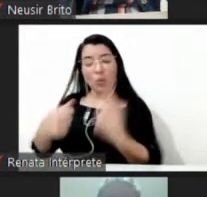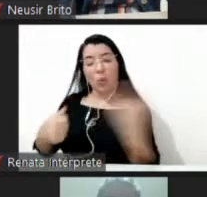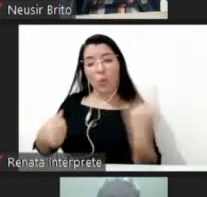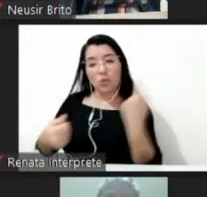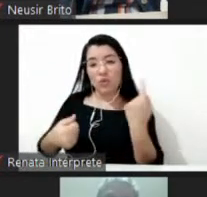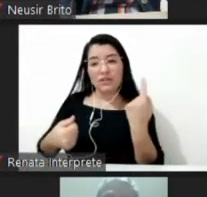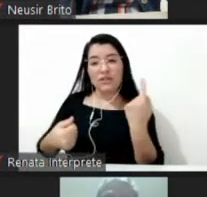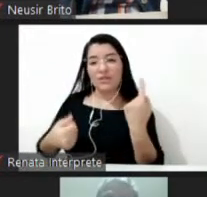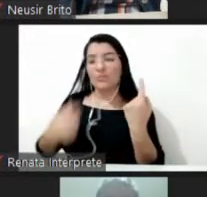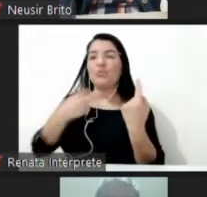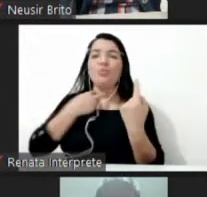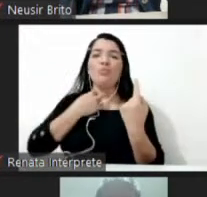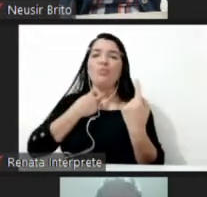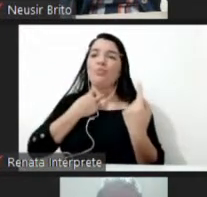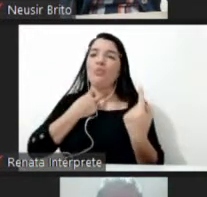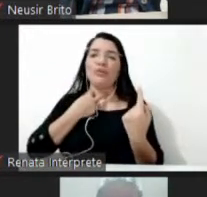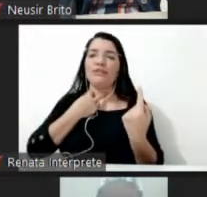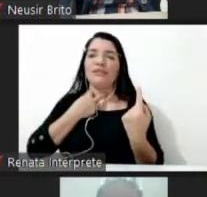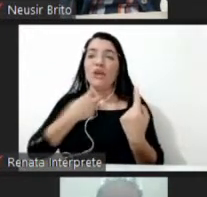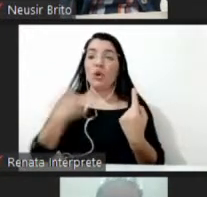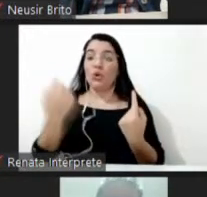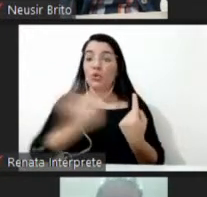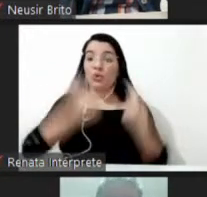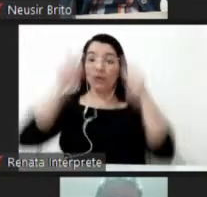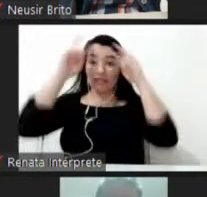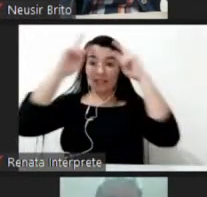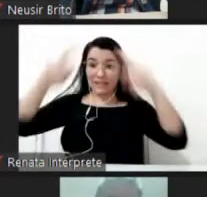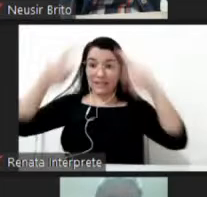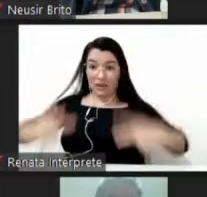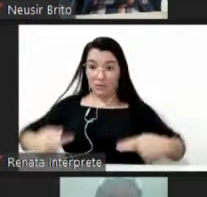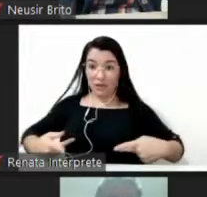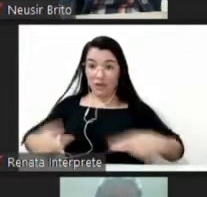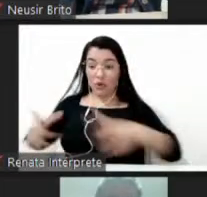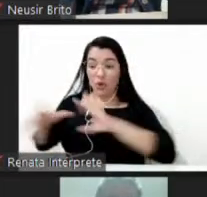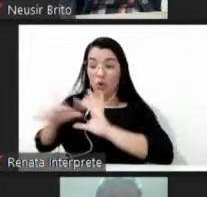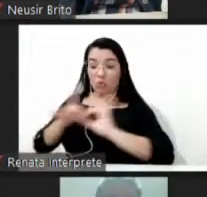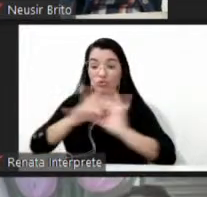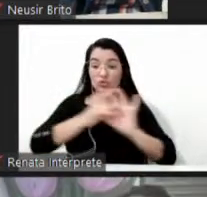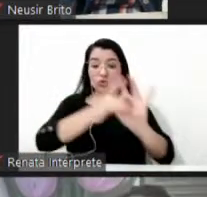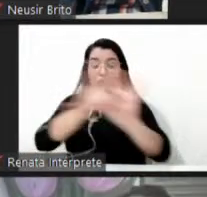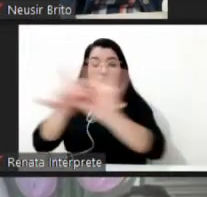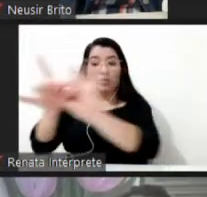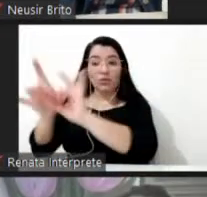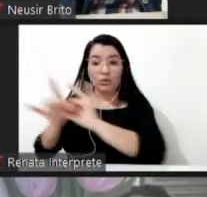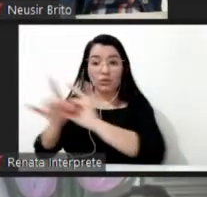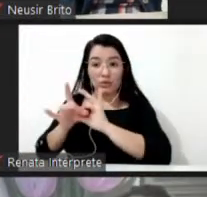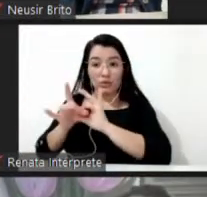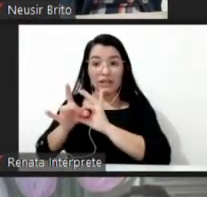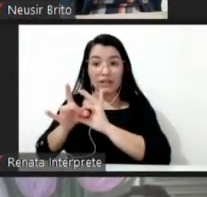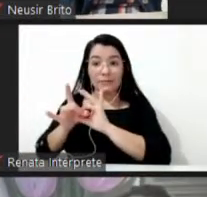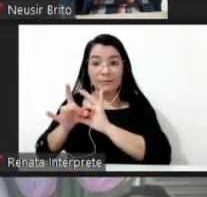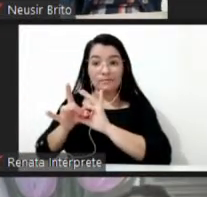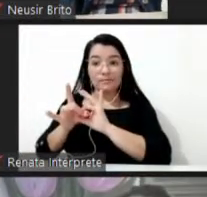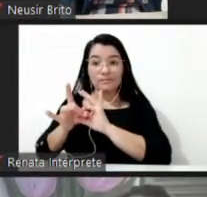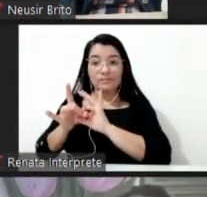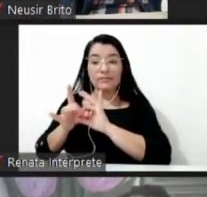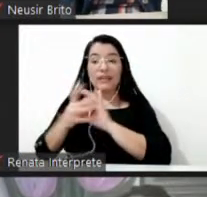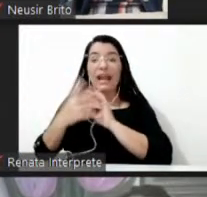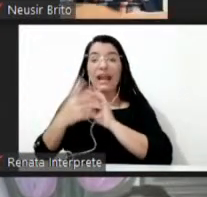humanos, nós estamos todos entrelaçados, estamos, eu diria, numa mesma